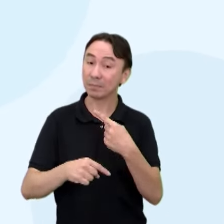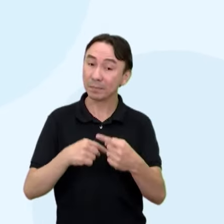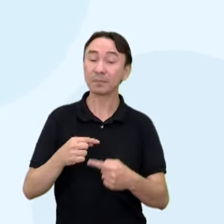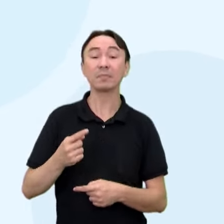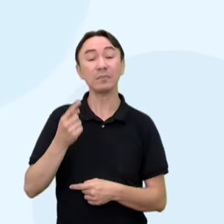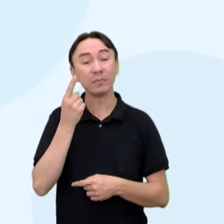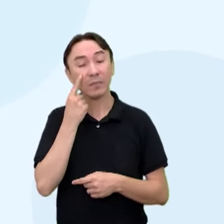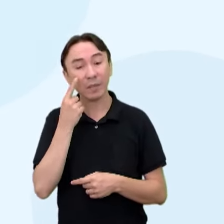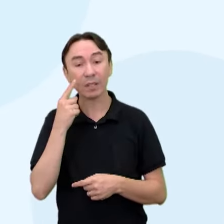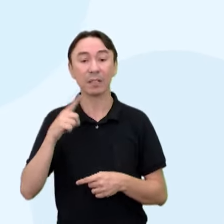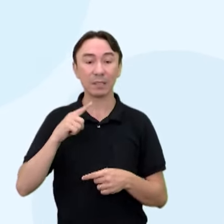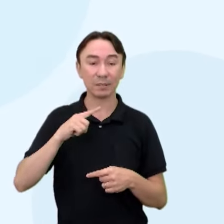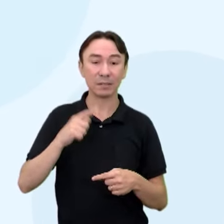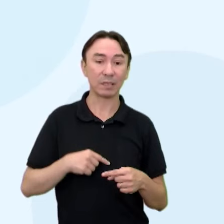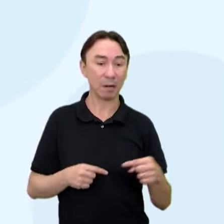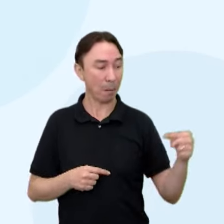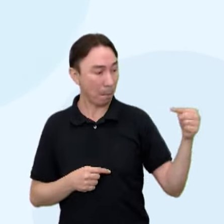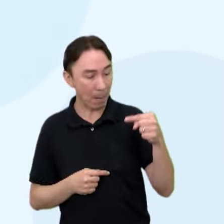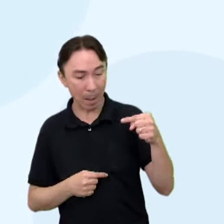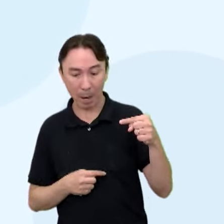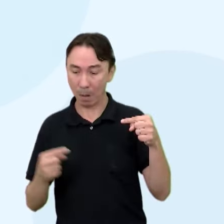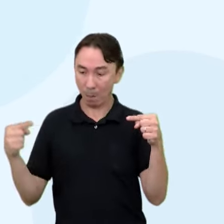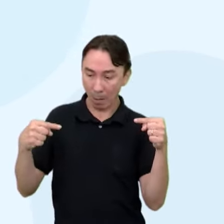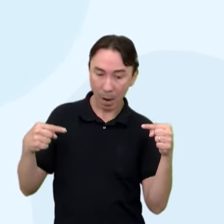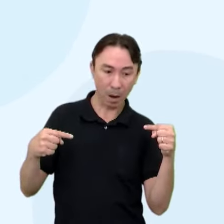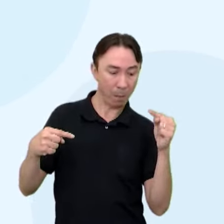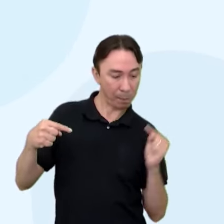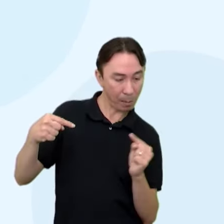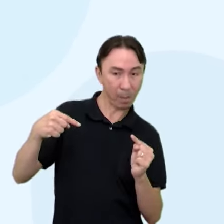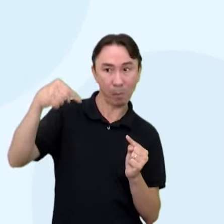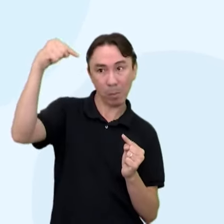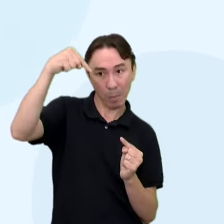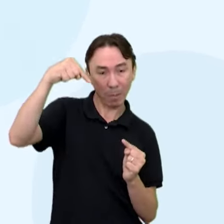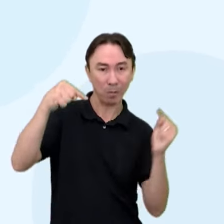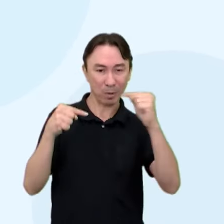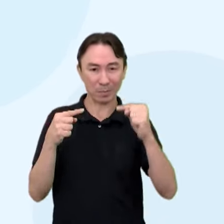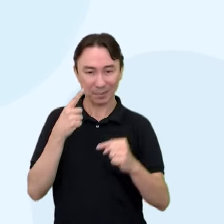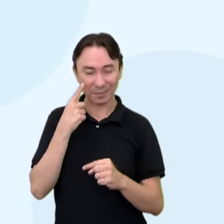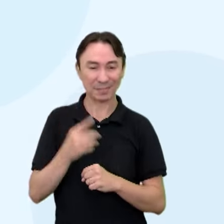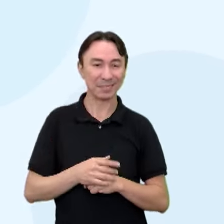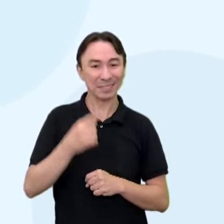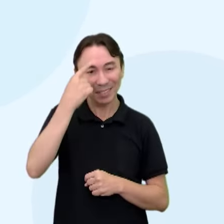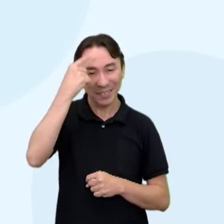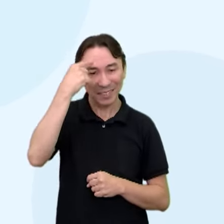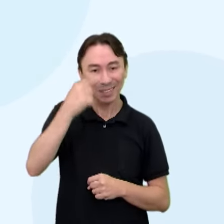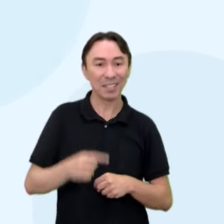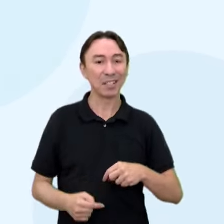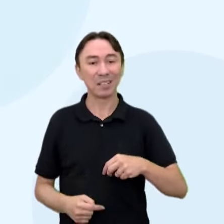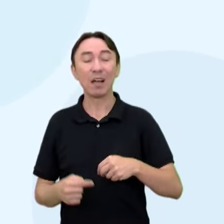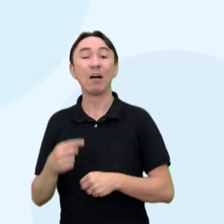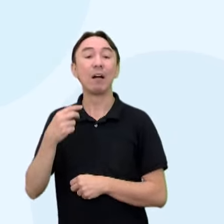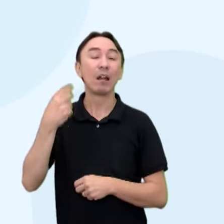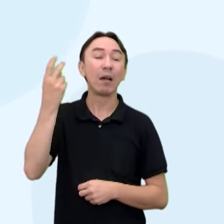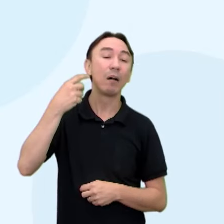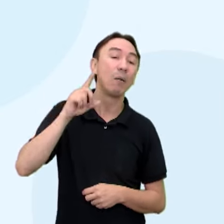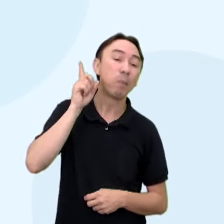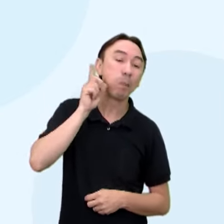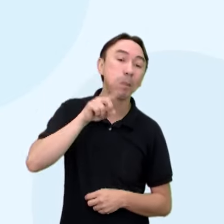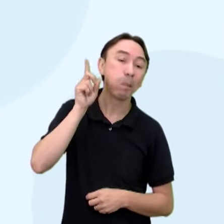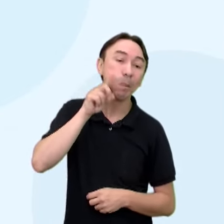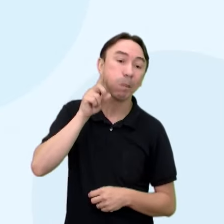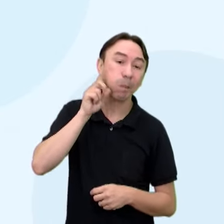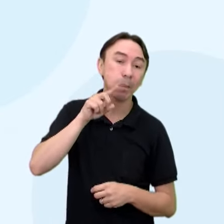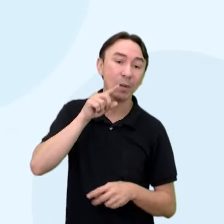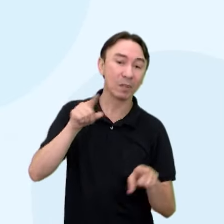né, e as setas, elas estão mostrando isso, né? Lembra que eu falei lá da placa norte-americana com a placa do Pacífico? Olha lá, vejam lá, bem lá no canto